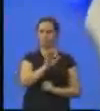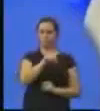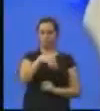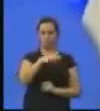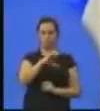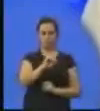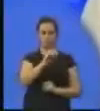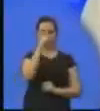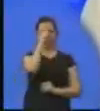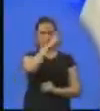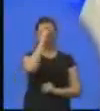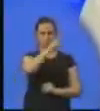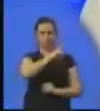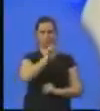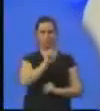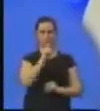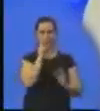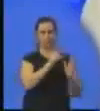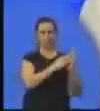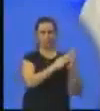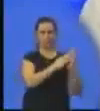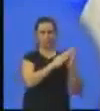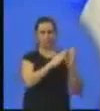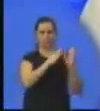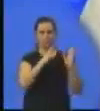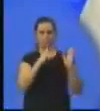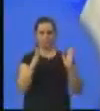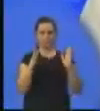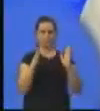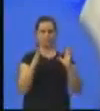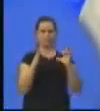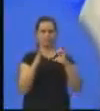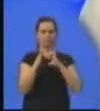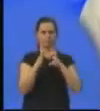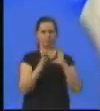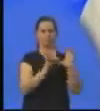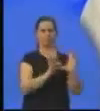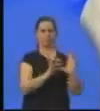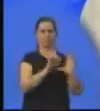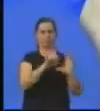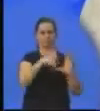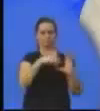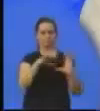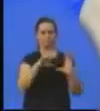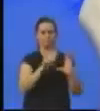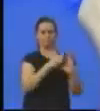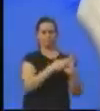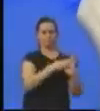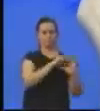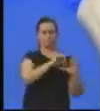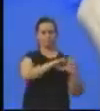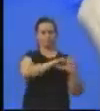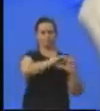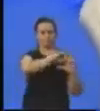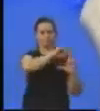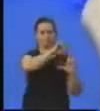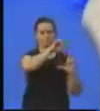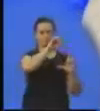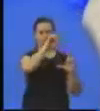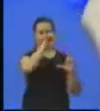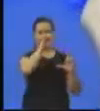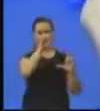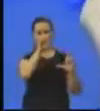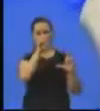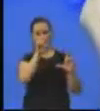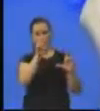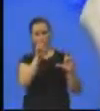é período. É aquele intervalo em que eu tenho a função começa, dá a volta toda, vai assumir todos os valores